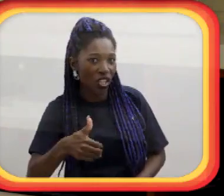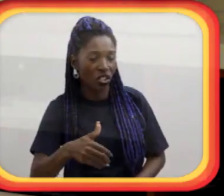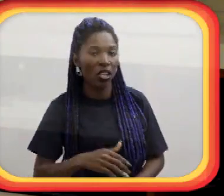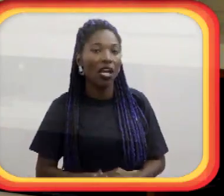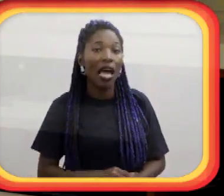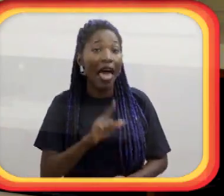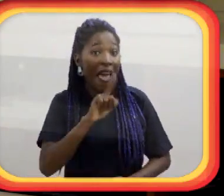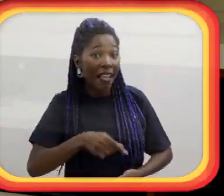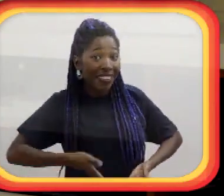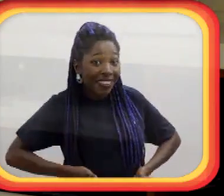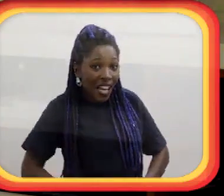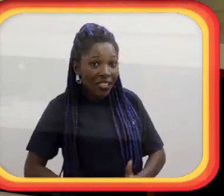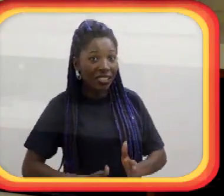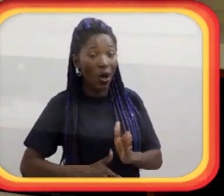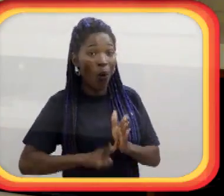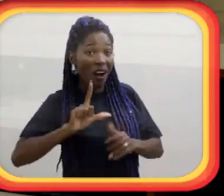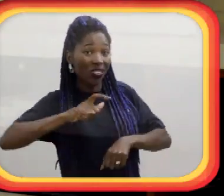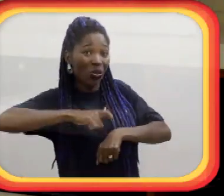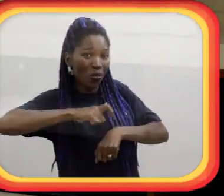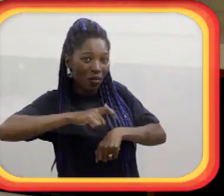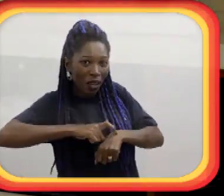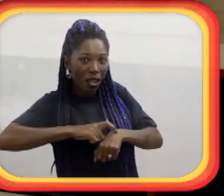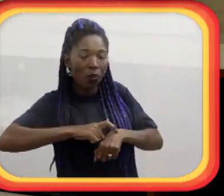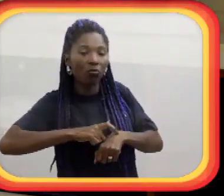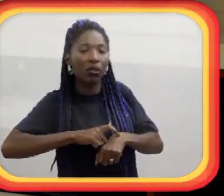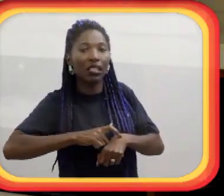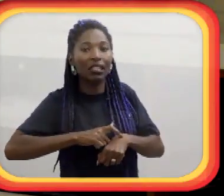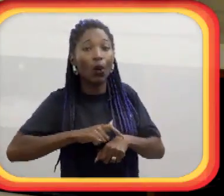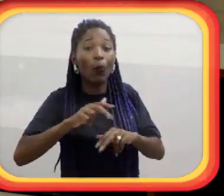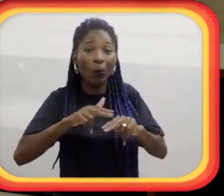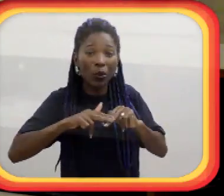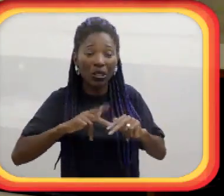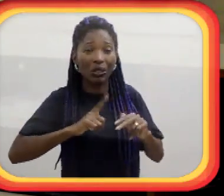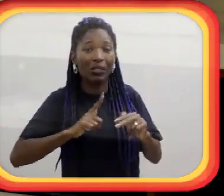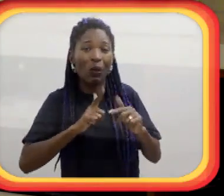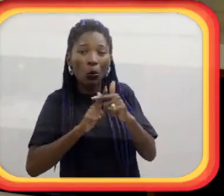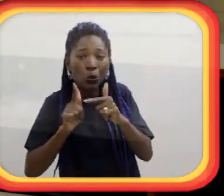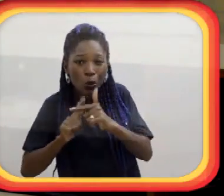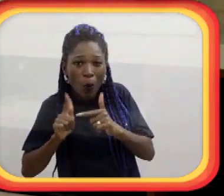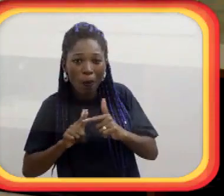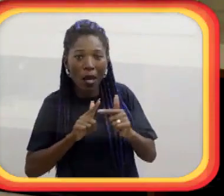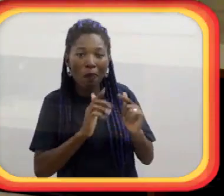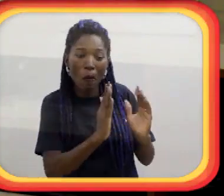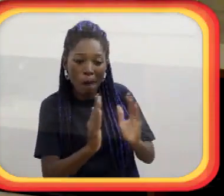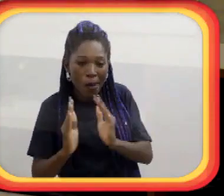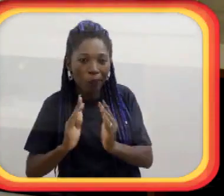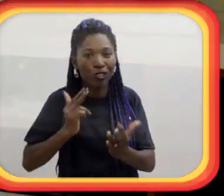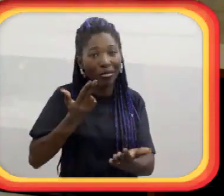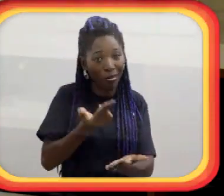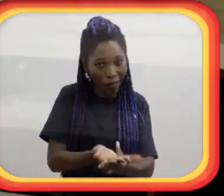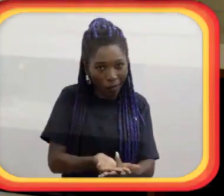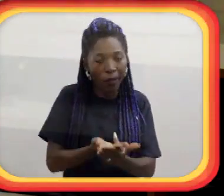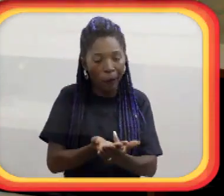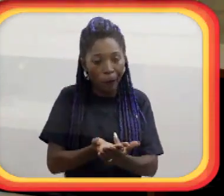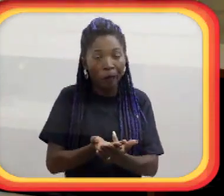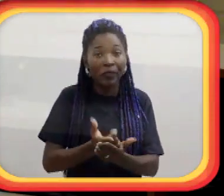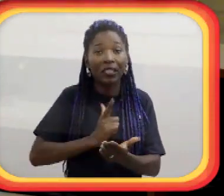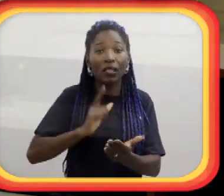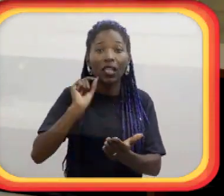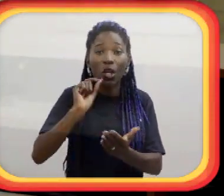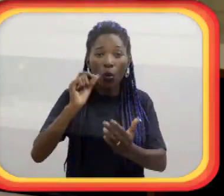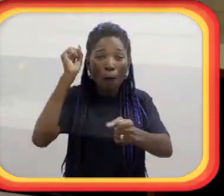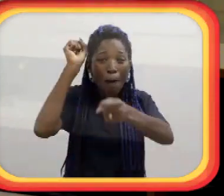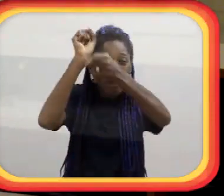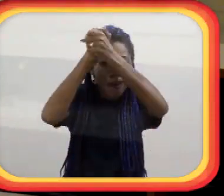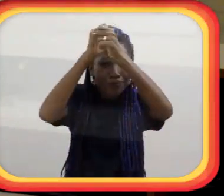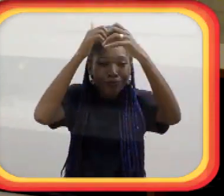é uma criança que nasceu prematura, em razão disso ela teve algumas complicações durante o período de internação. Então ela